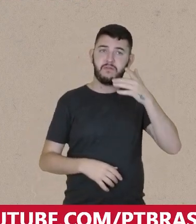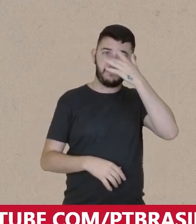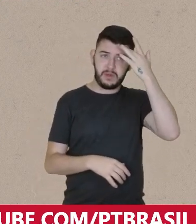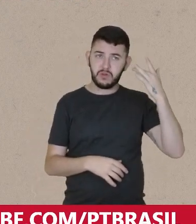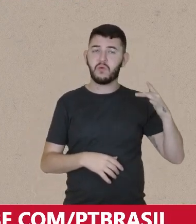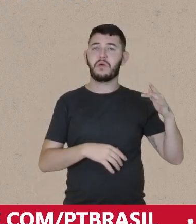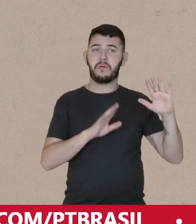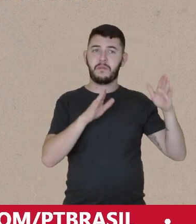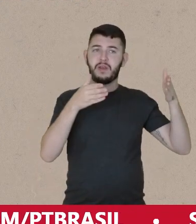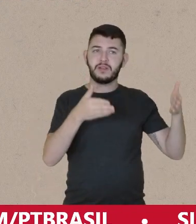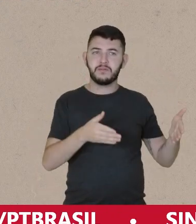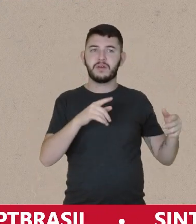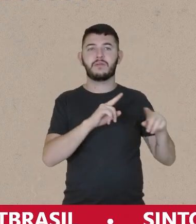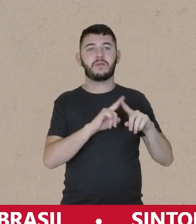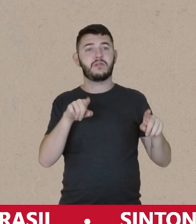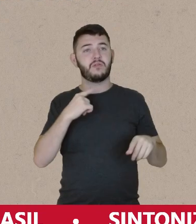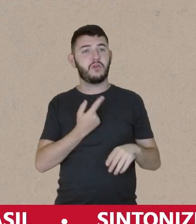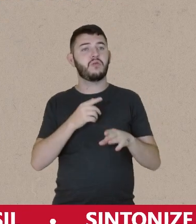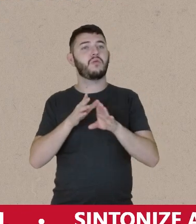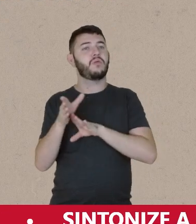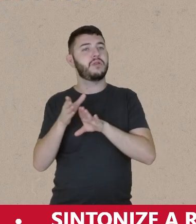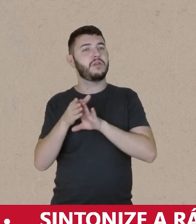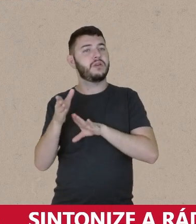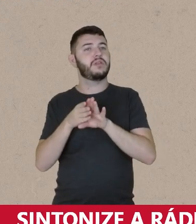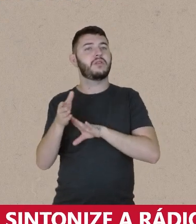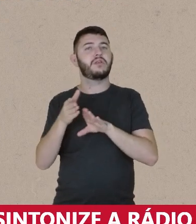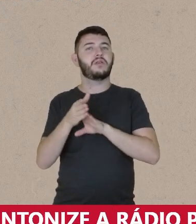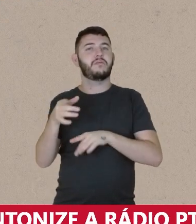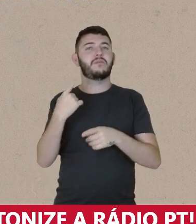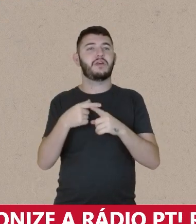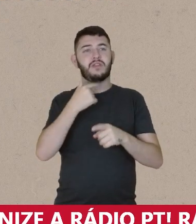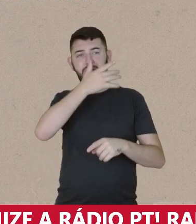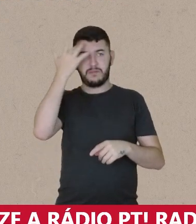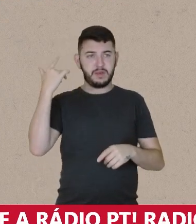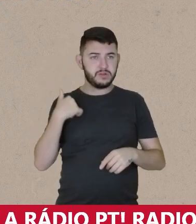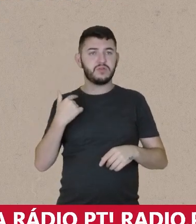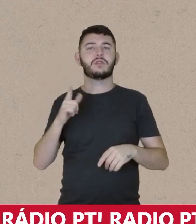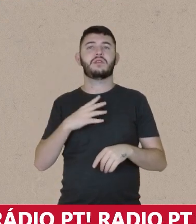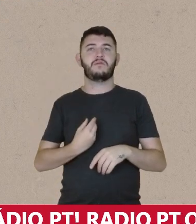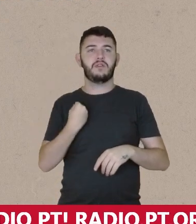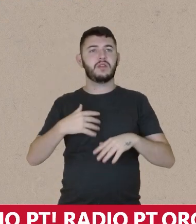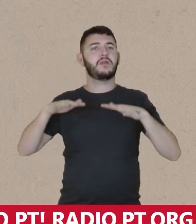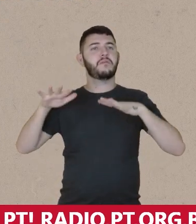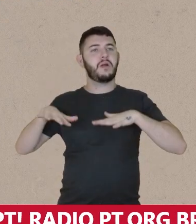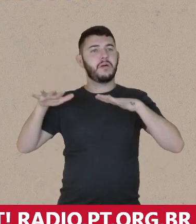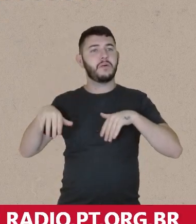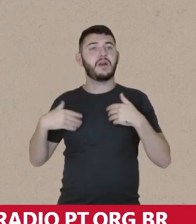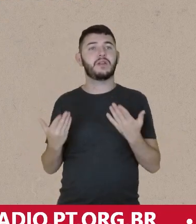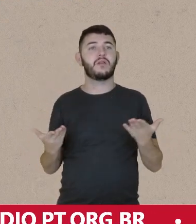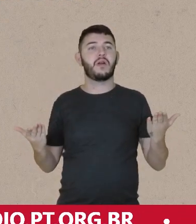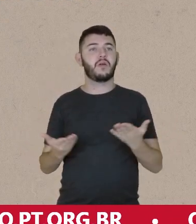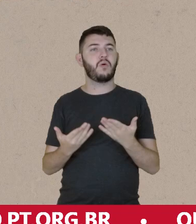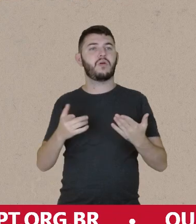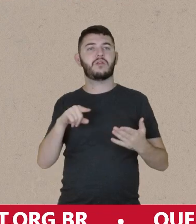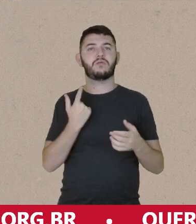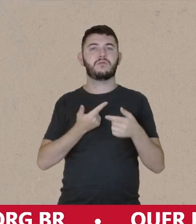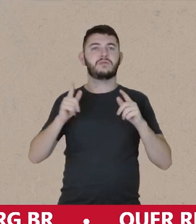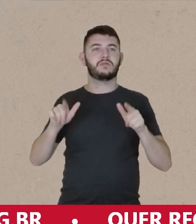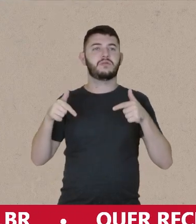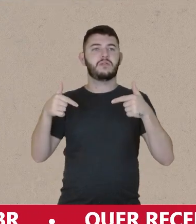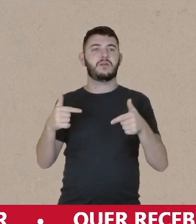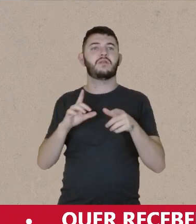um alerta porque o pessoal está começando a sair da toca e o que está em jogo agora é a democracia.